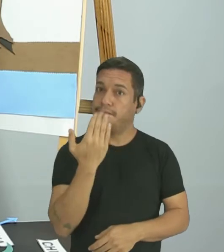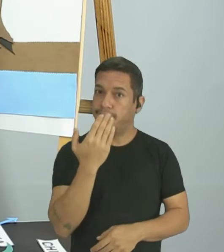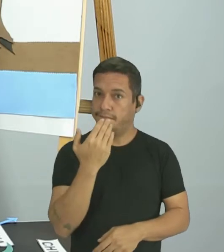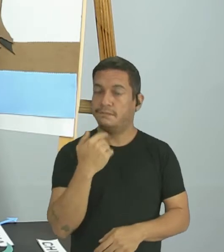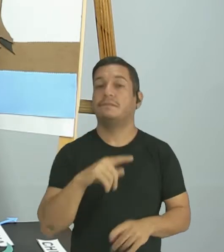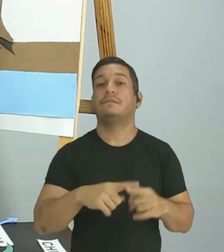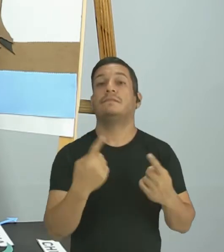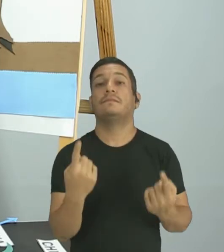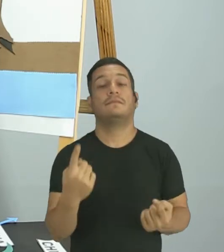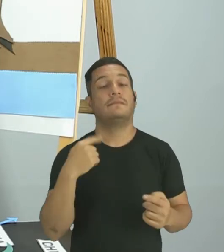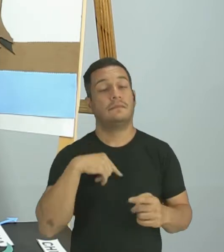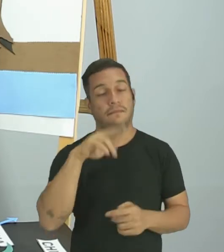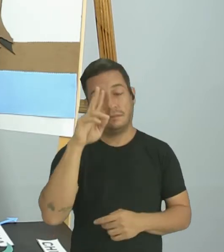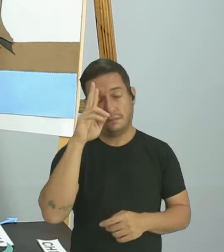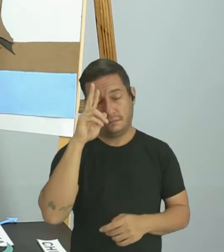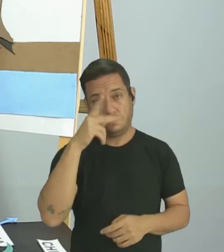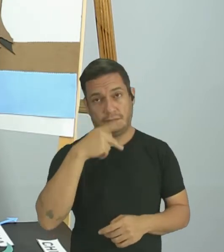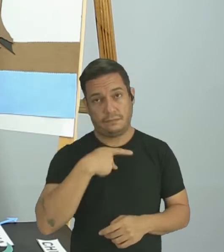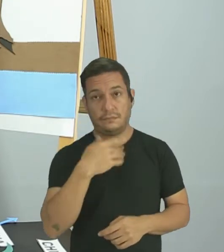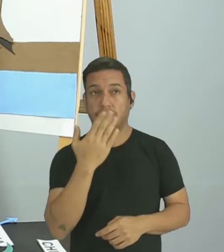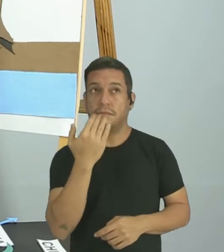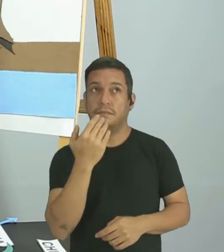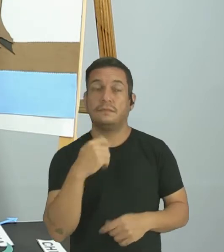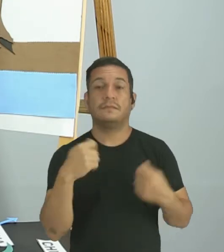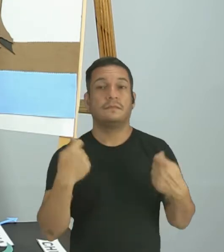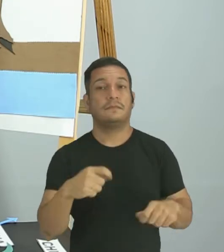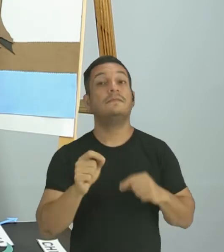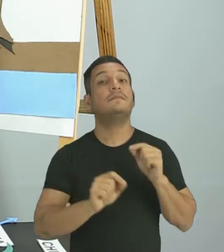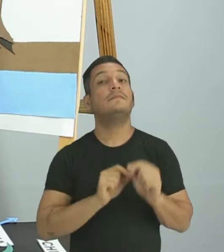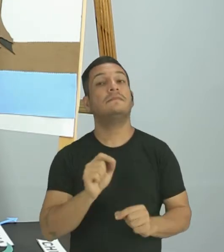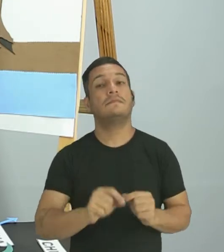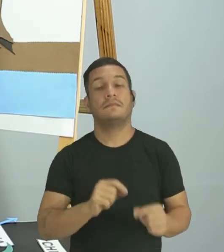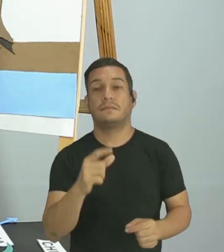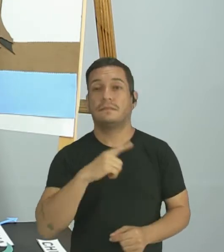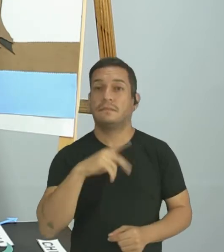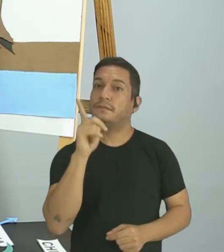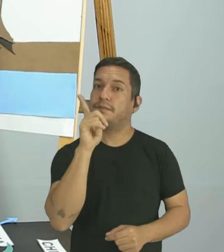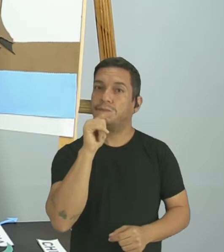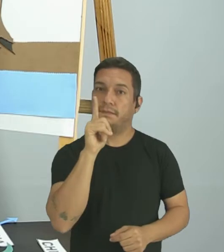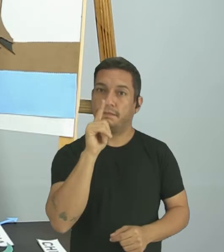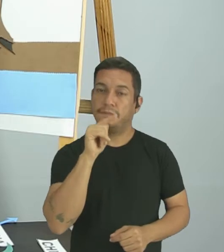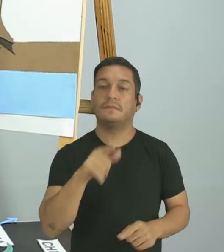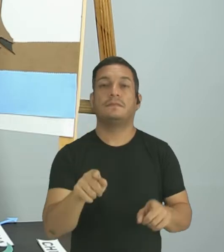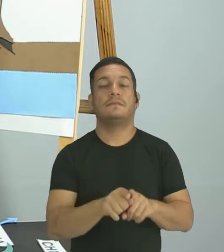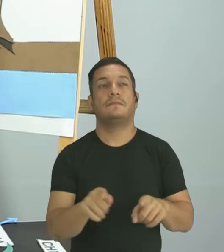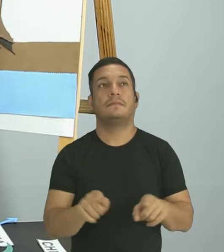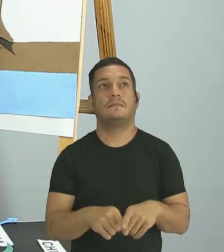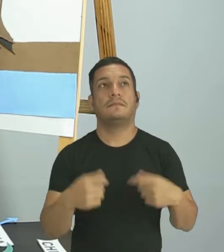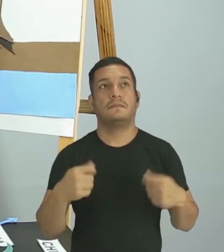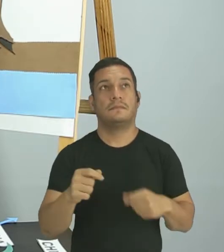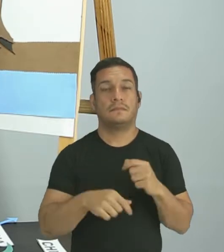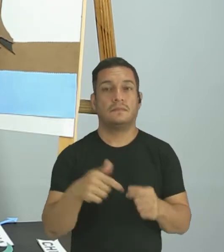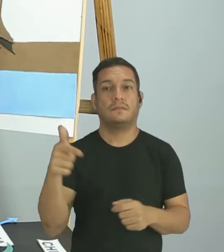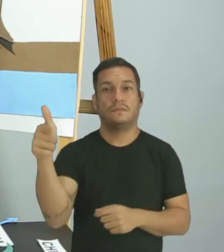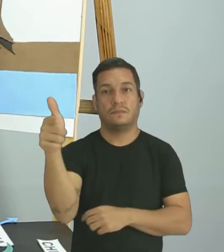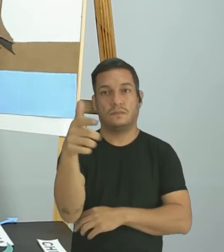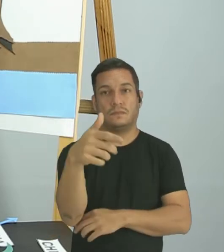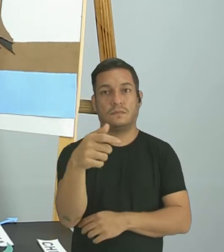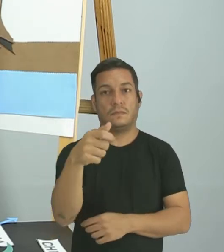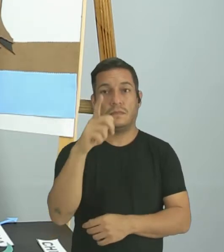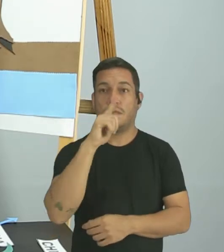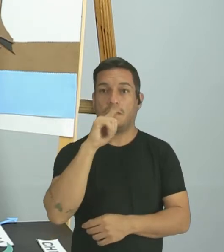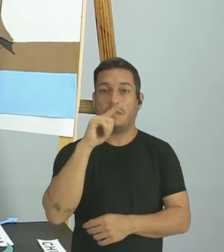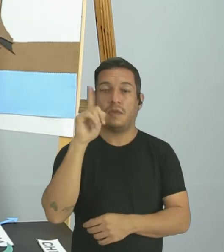ela produzir, ela precisa receber água, né? Ela precisa ser regada. Se